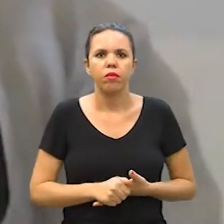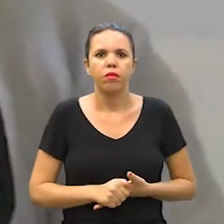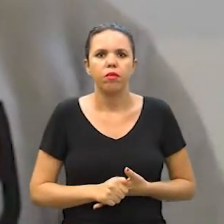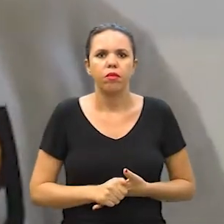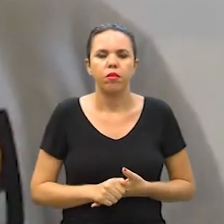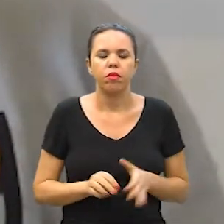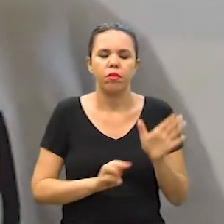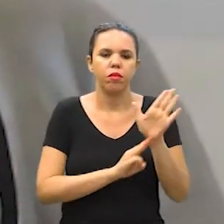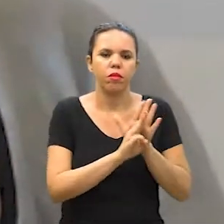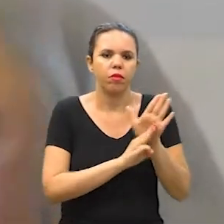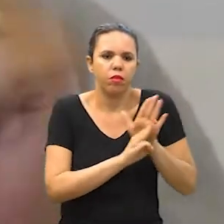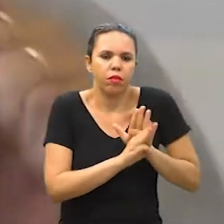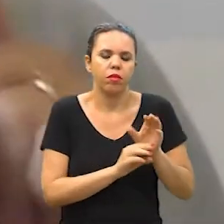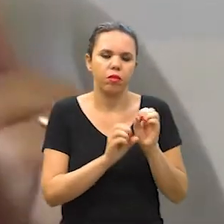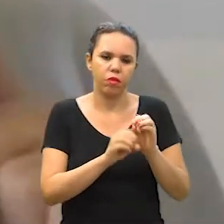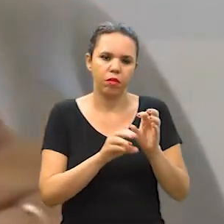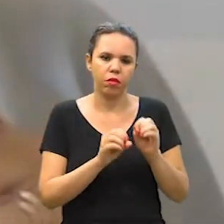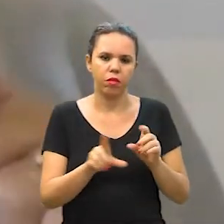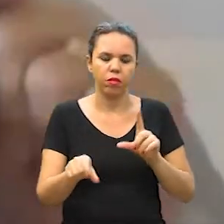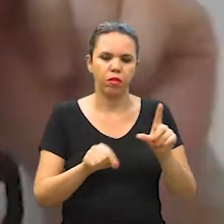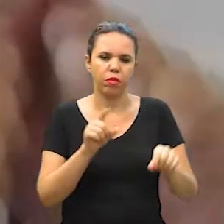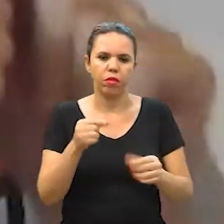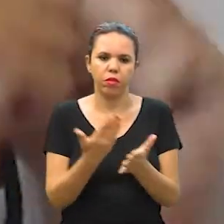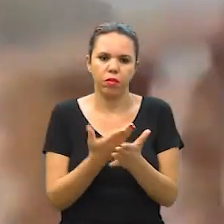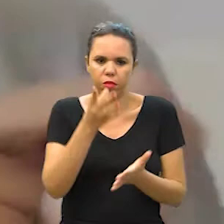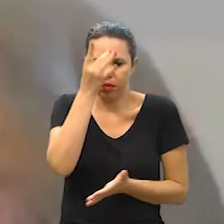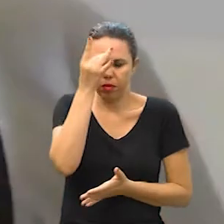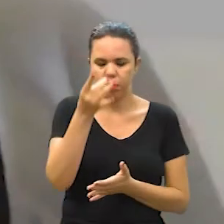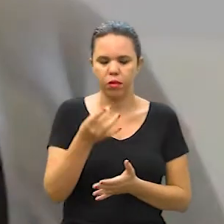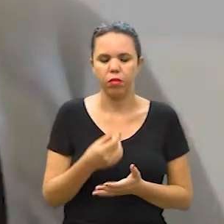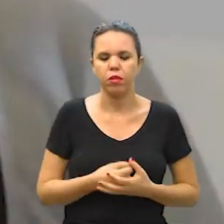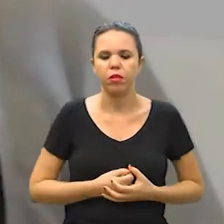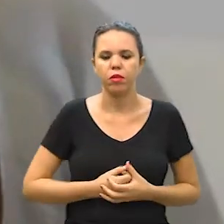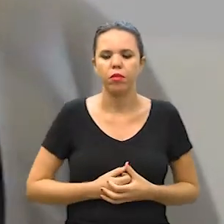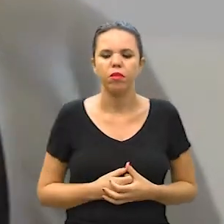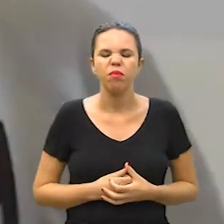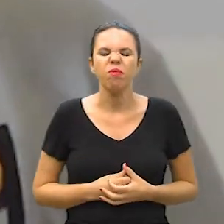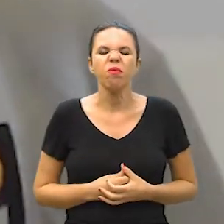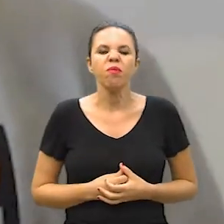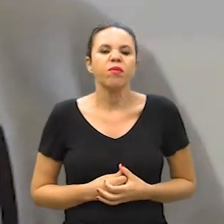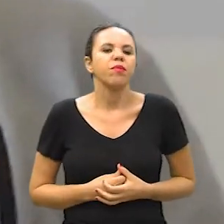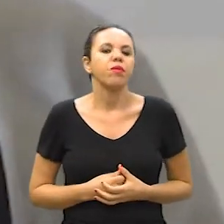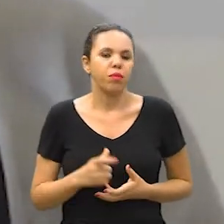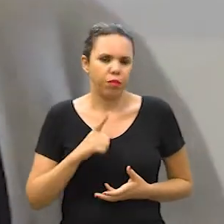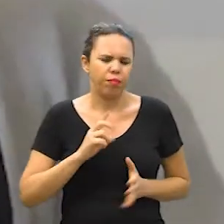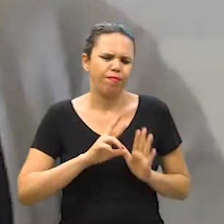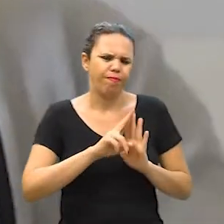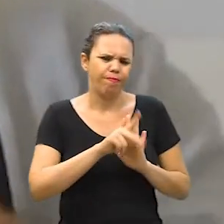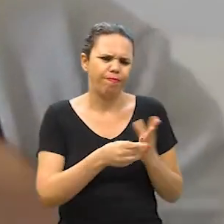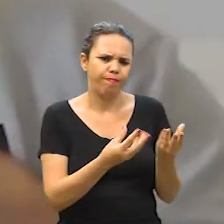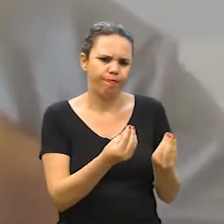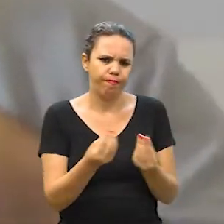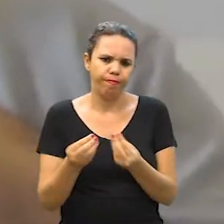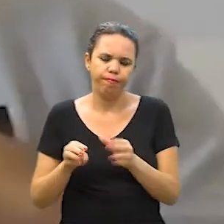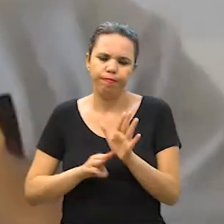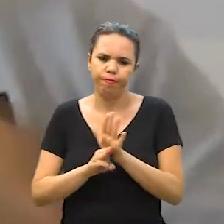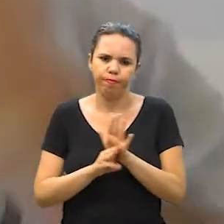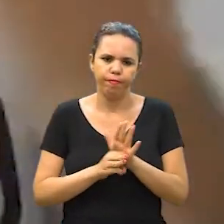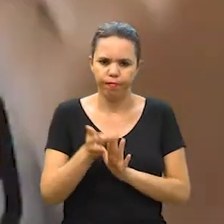a metodologia escolhida para o aprendizado. Existem várias